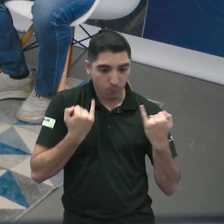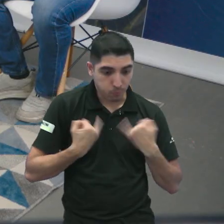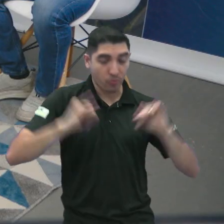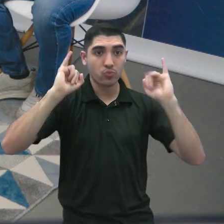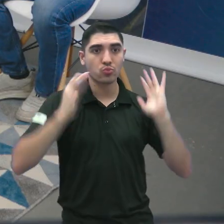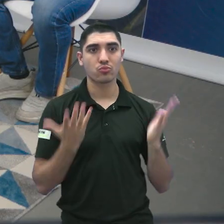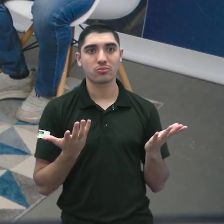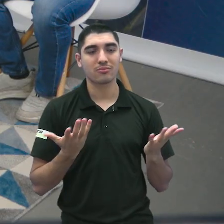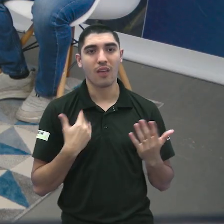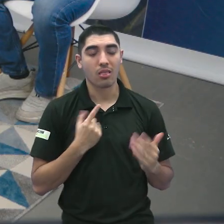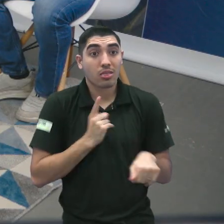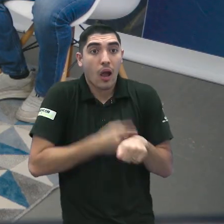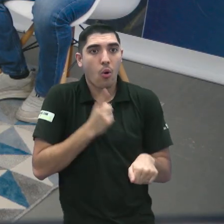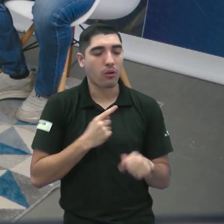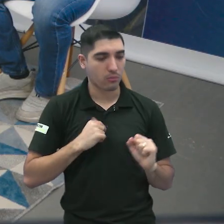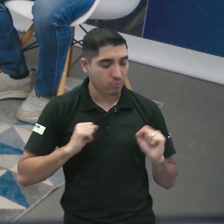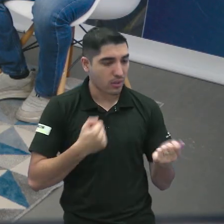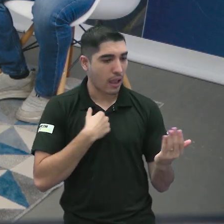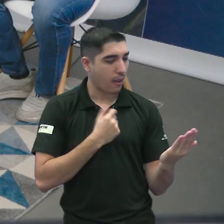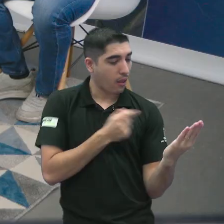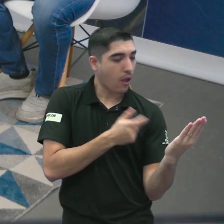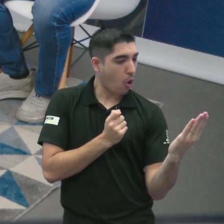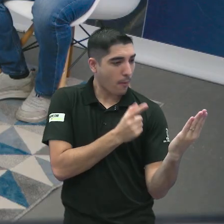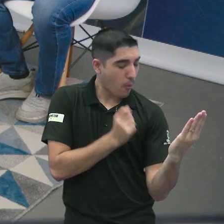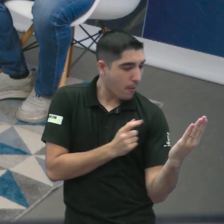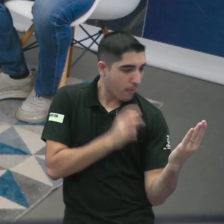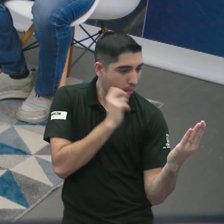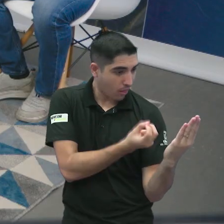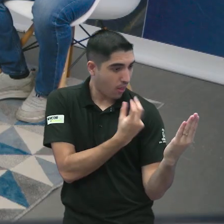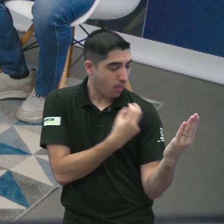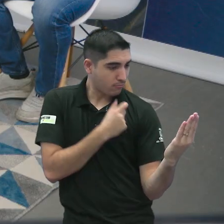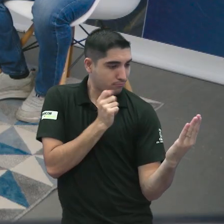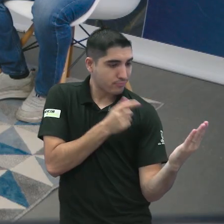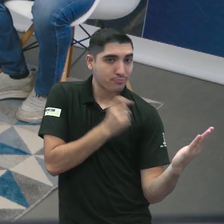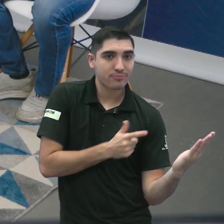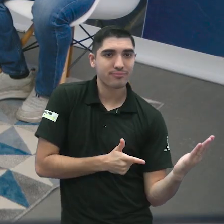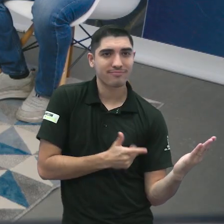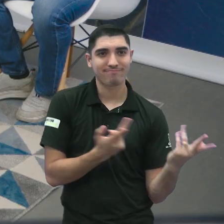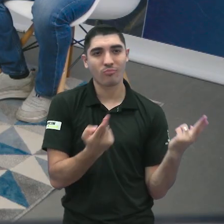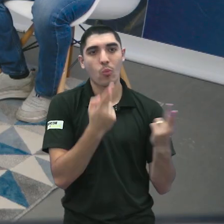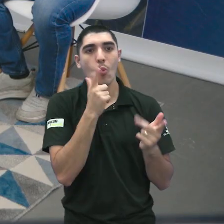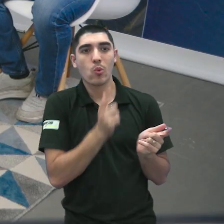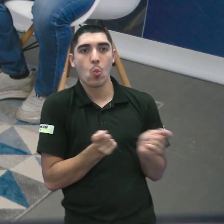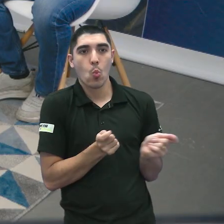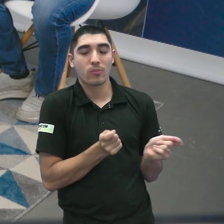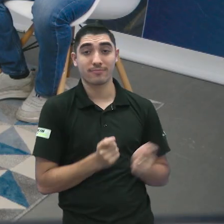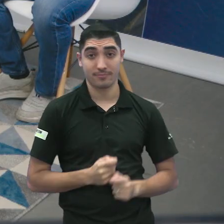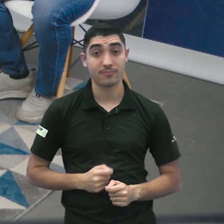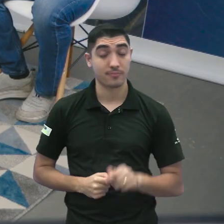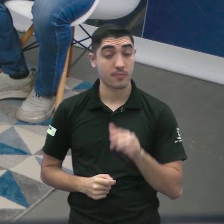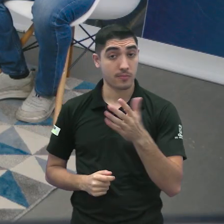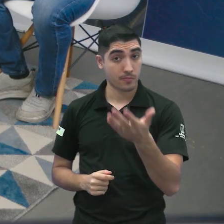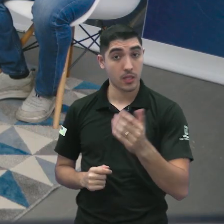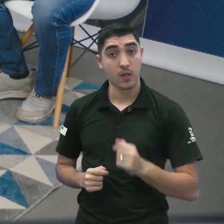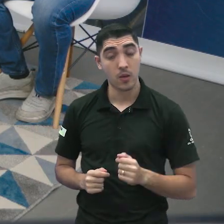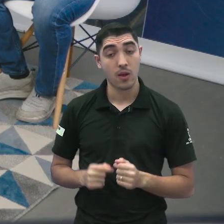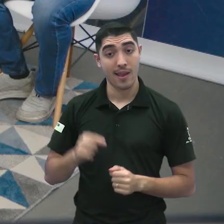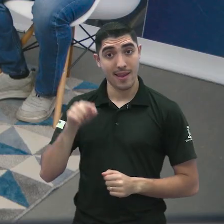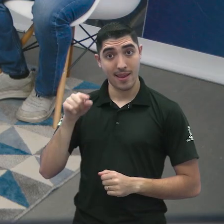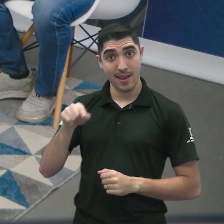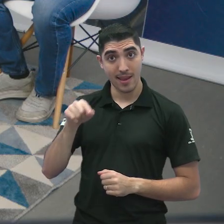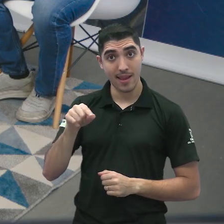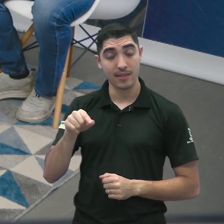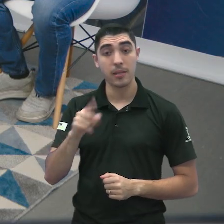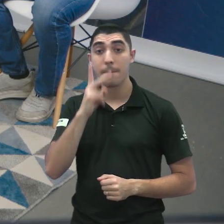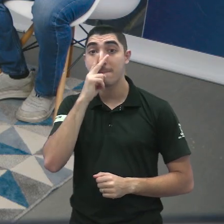acabam não tendo controle, acabam comprando e não pensando na economia, né? Comentamos, né, Rafael? O próprio